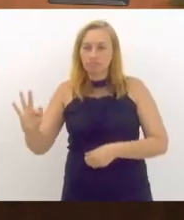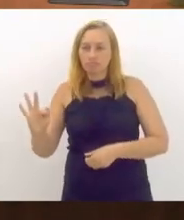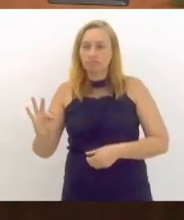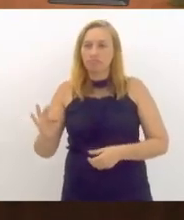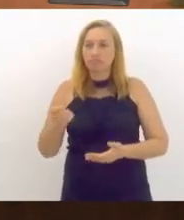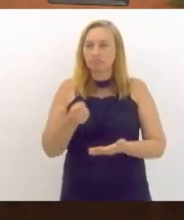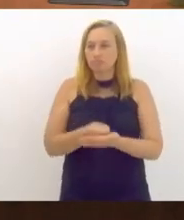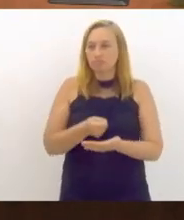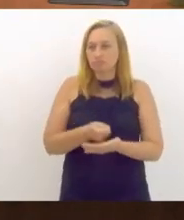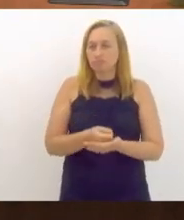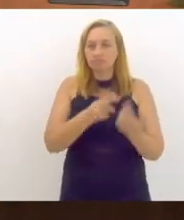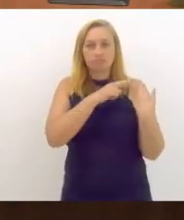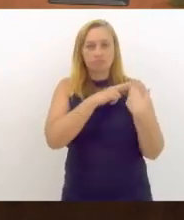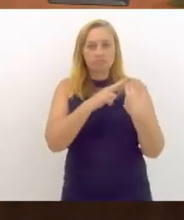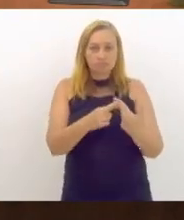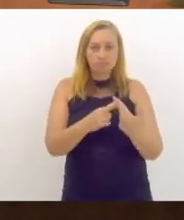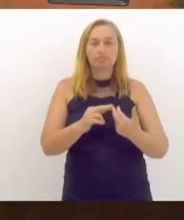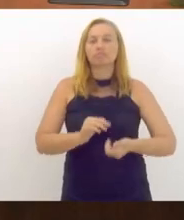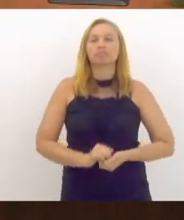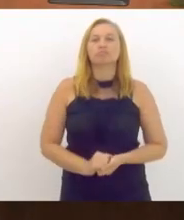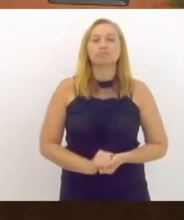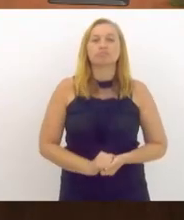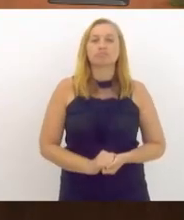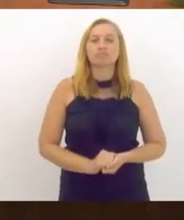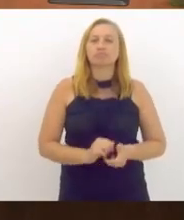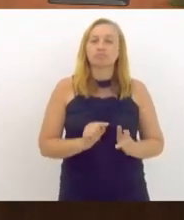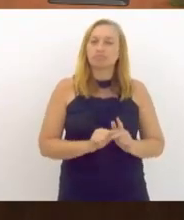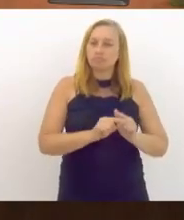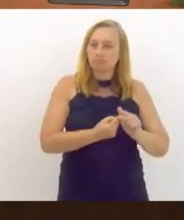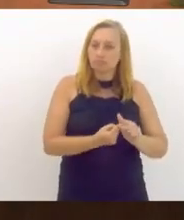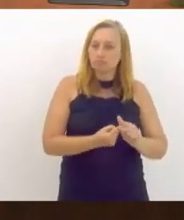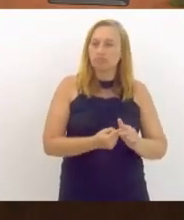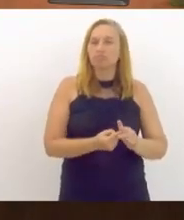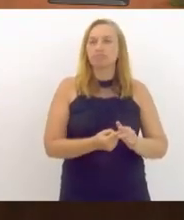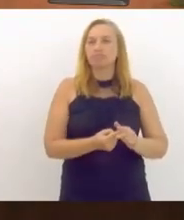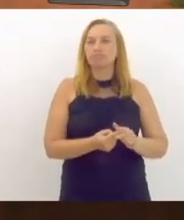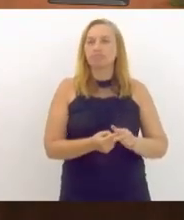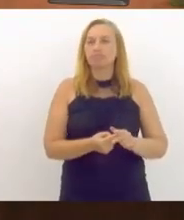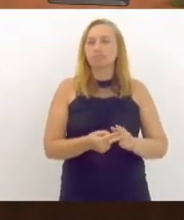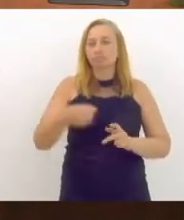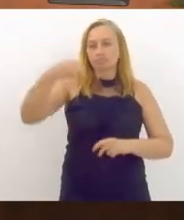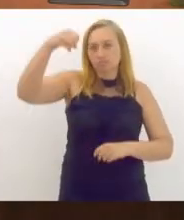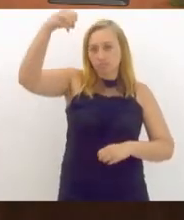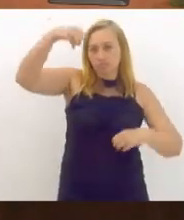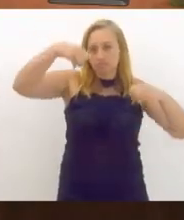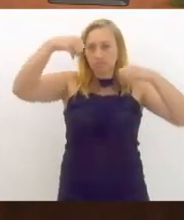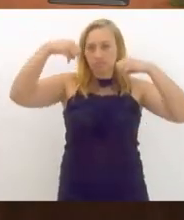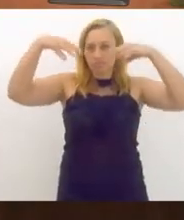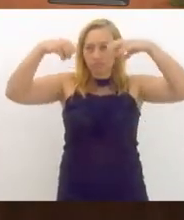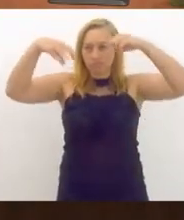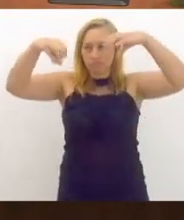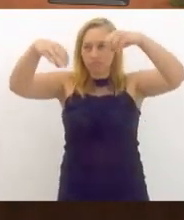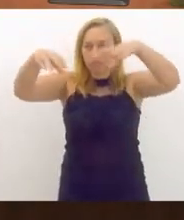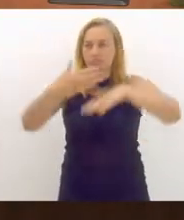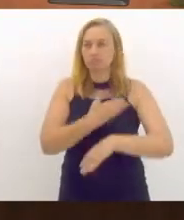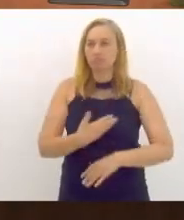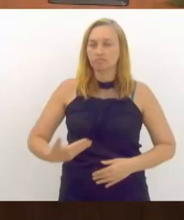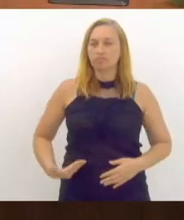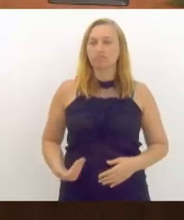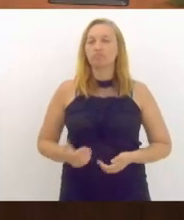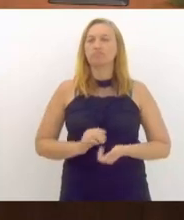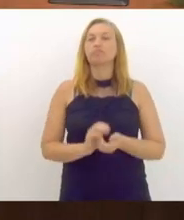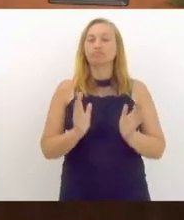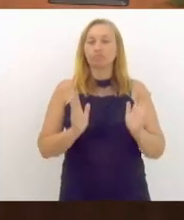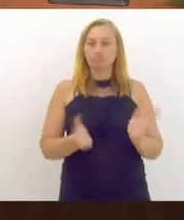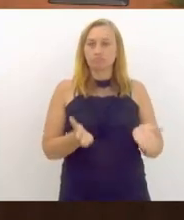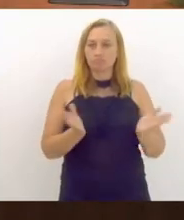isso, da questão da responsabilidade na manutenção e na implantação de iluminação pública em cada município da cidade. E hoje